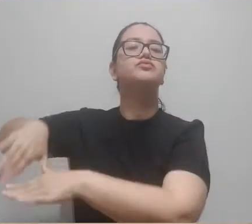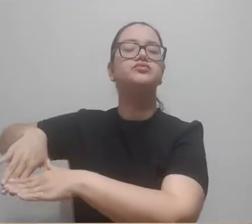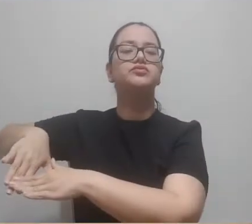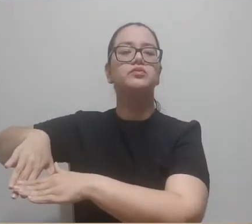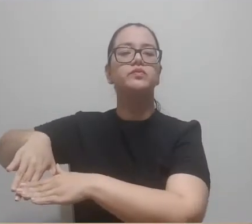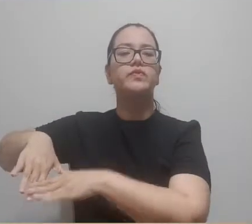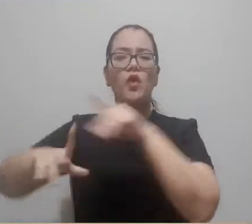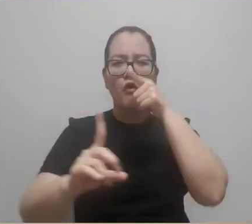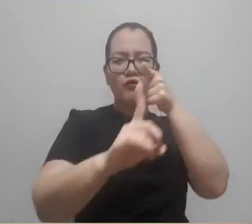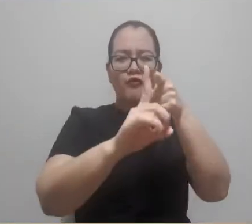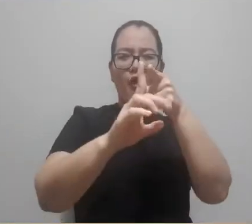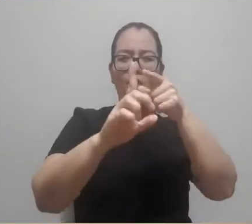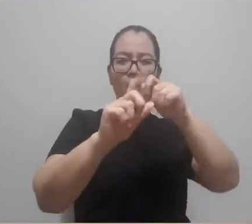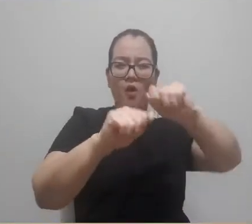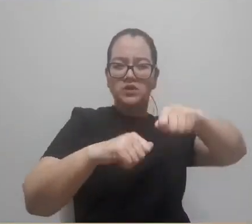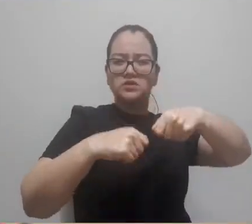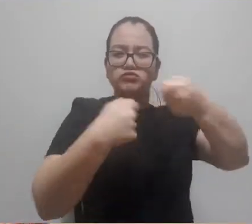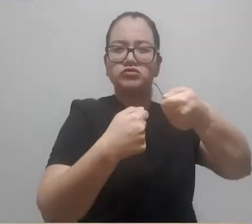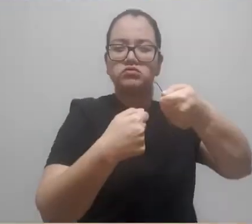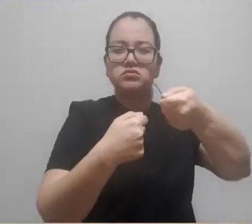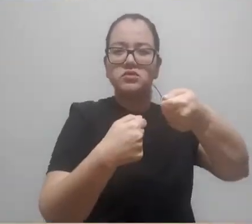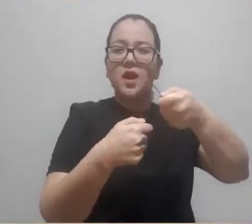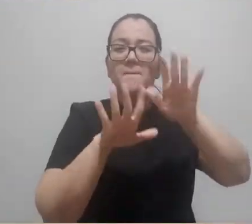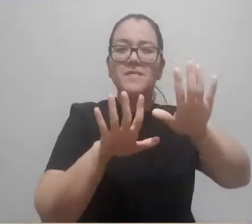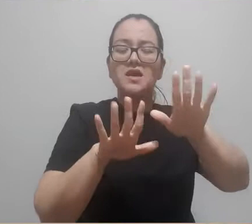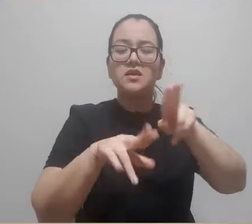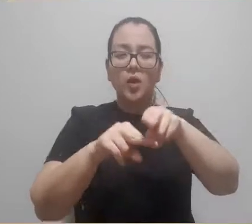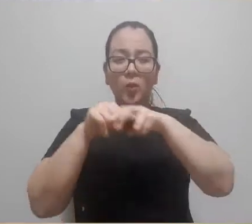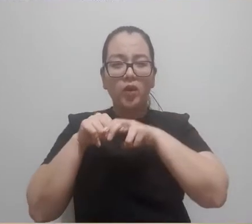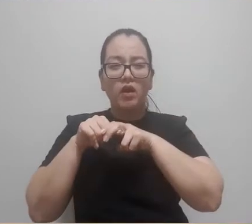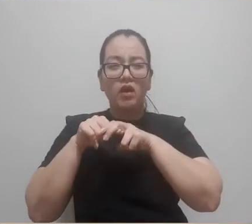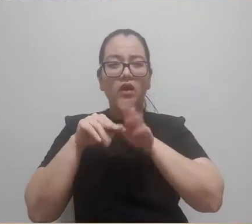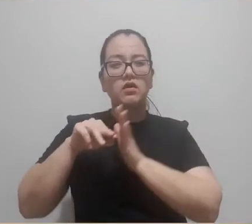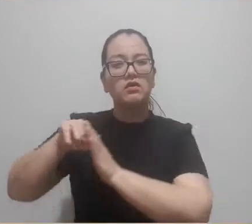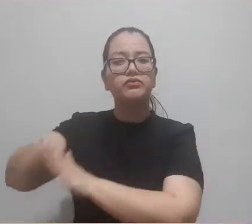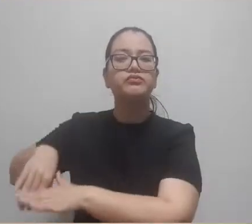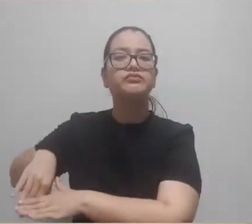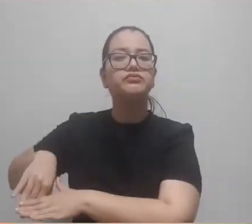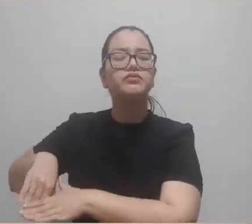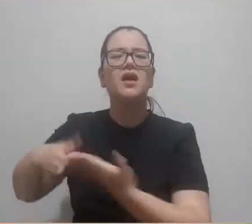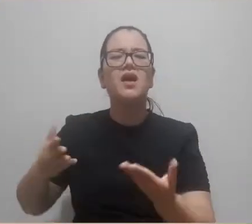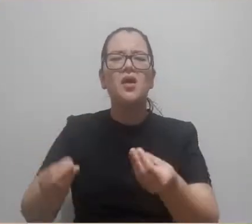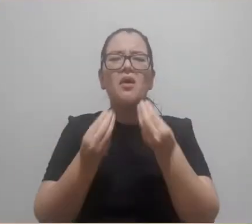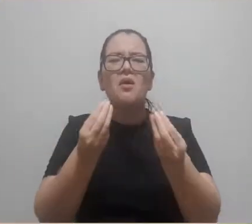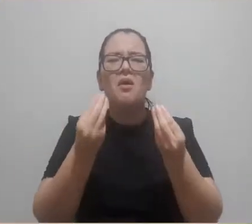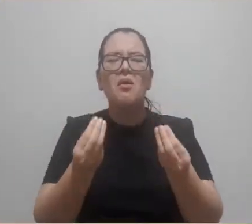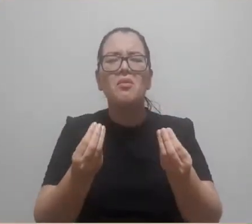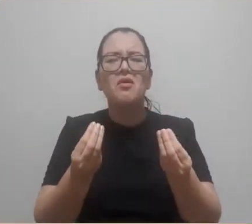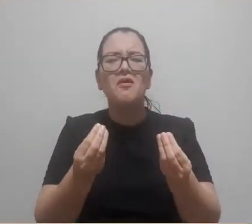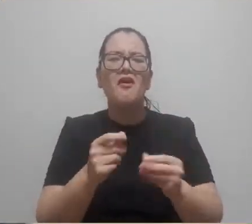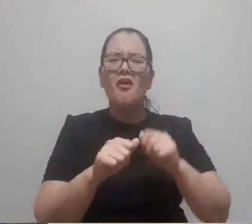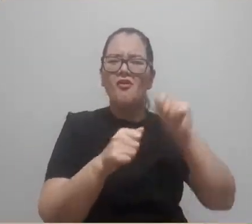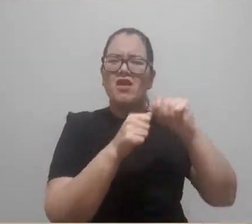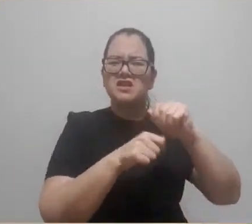nas motivações, que é o mais importante. De que adianta nós fazermos coisas se a nossa motivação está errada, se